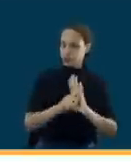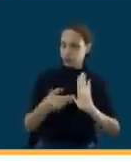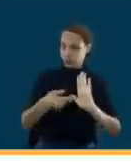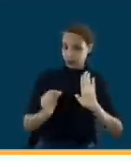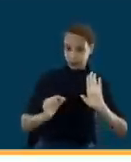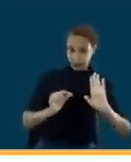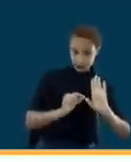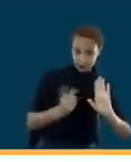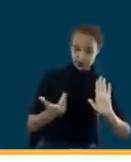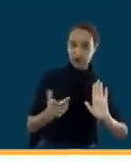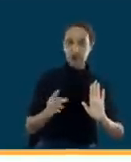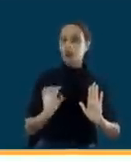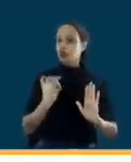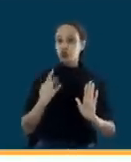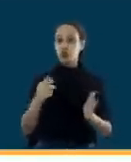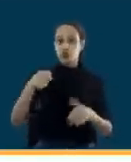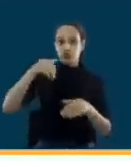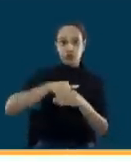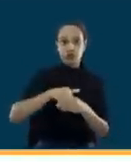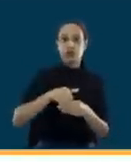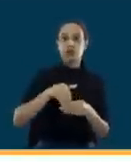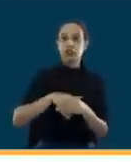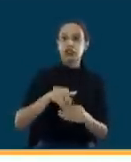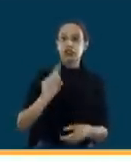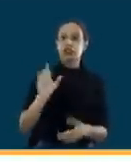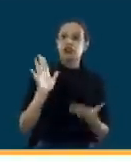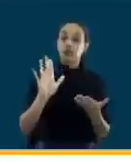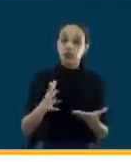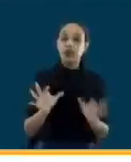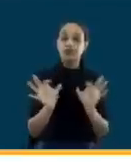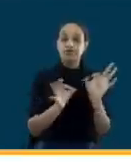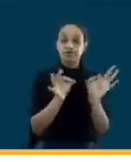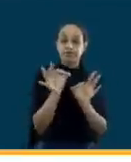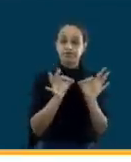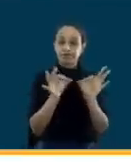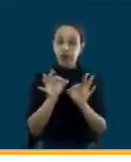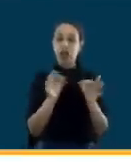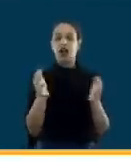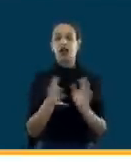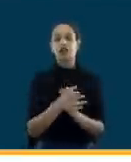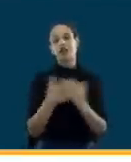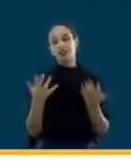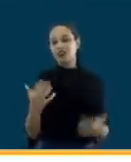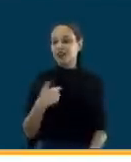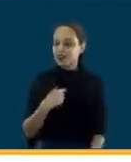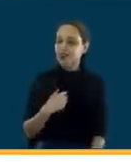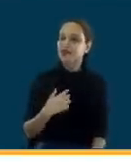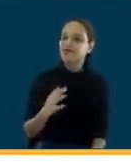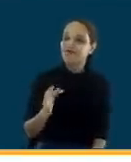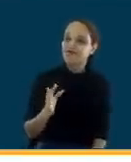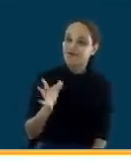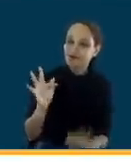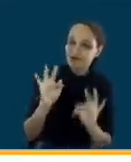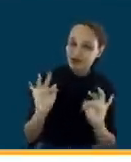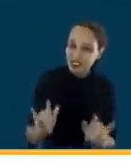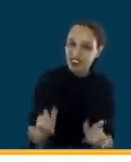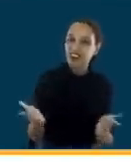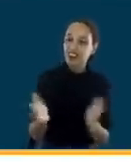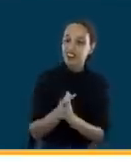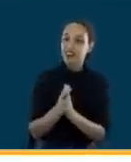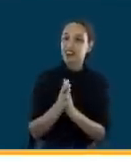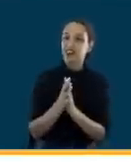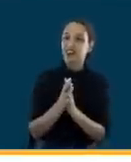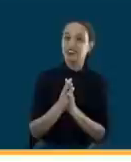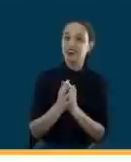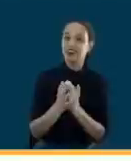votaram, mas que contribuíram na construção dessa lei. Então, fica aqui a minha admiração e a minha saudação à deputada Benedita